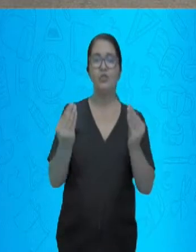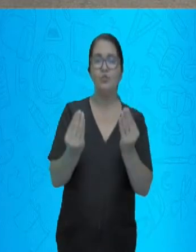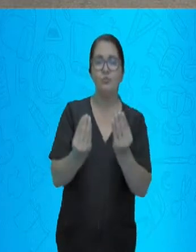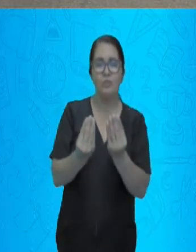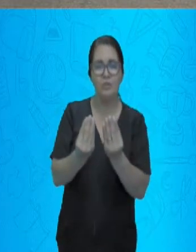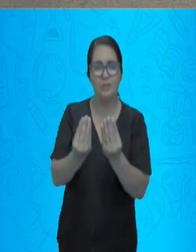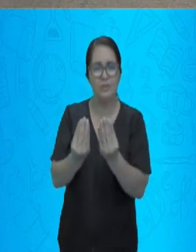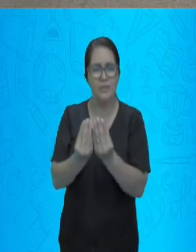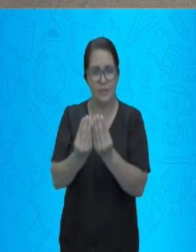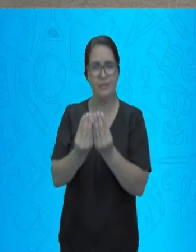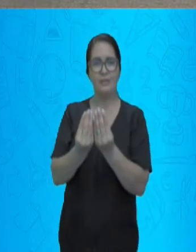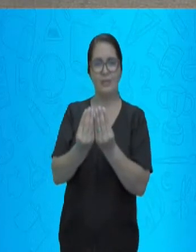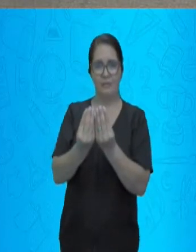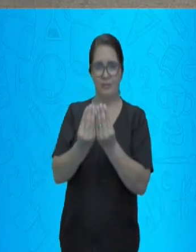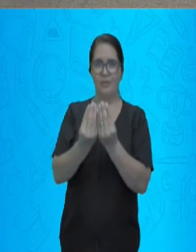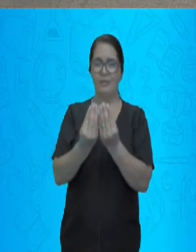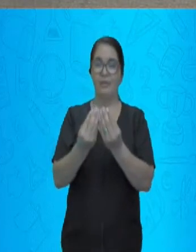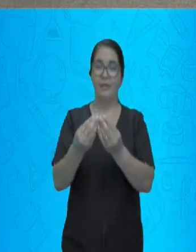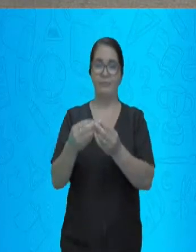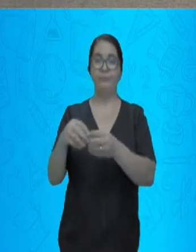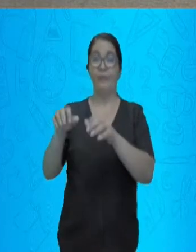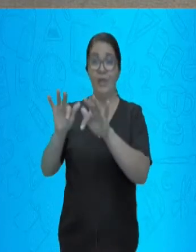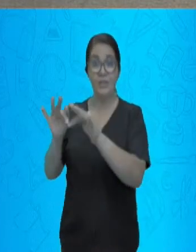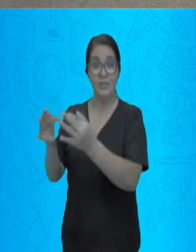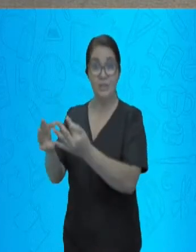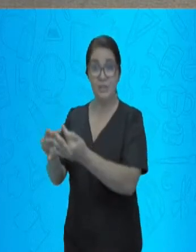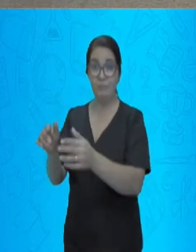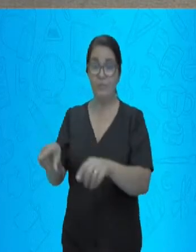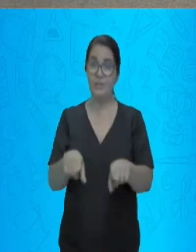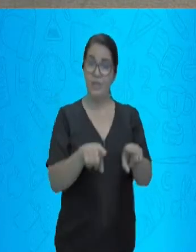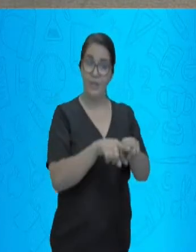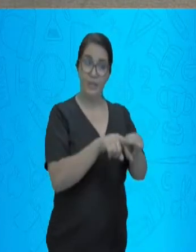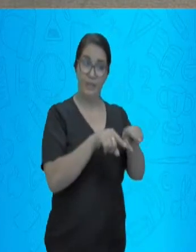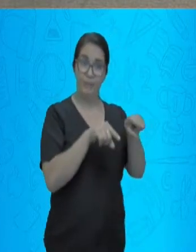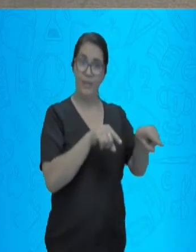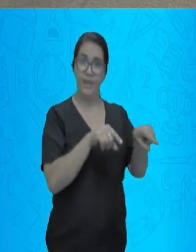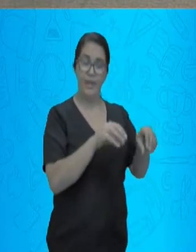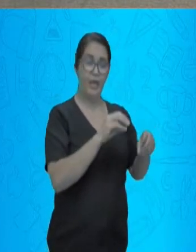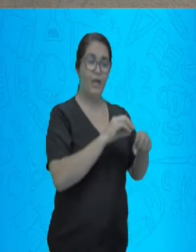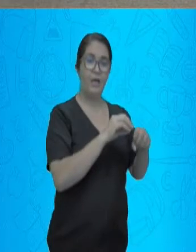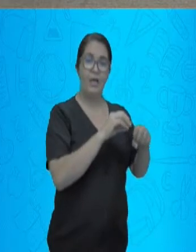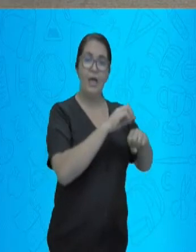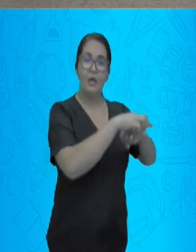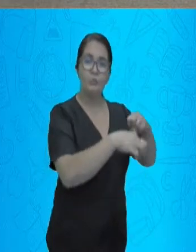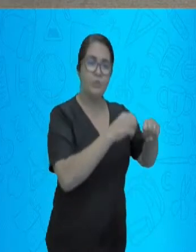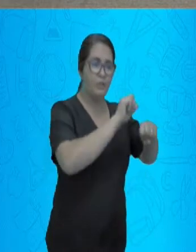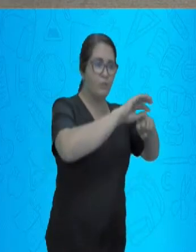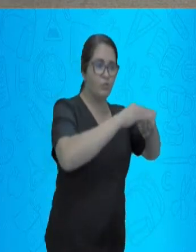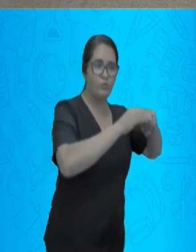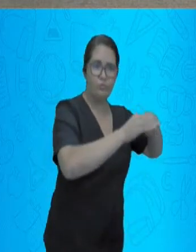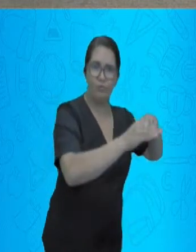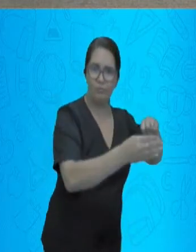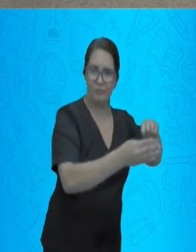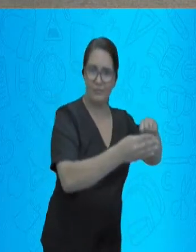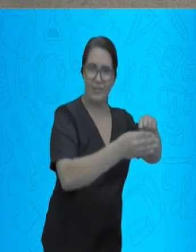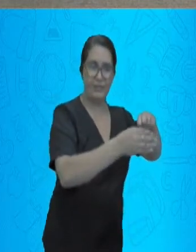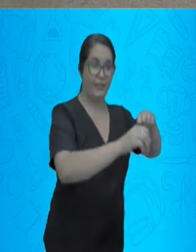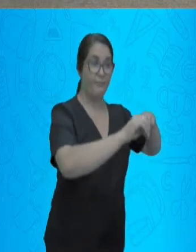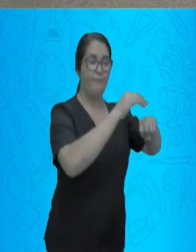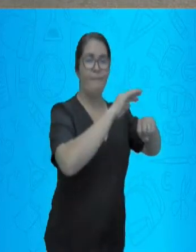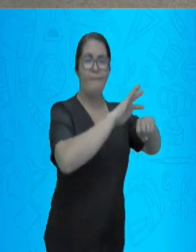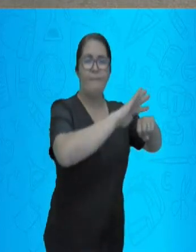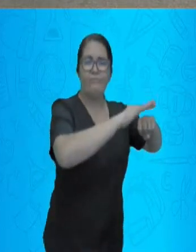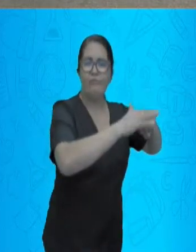química composta, constituída por átomos de mais de um tipo de elemento